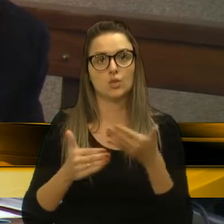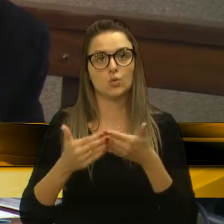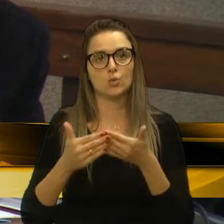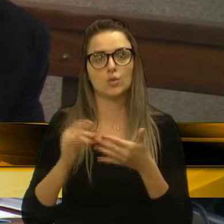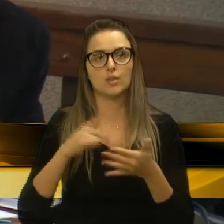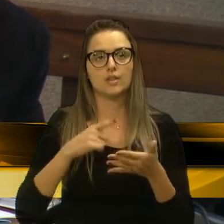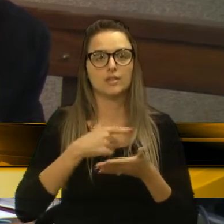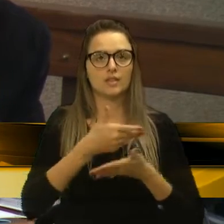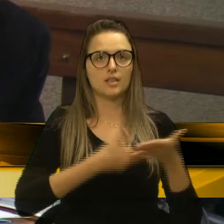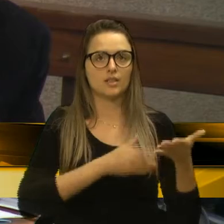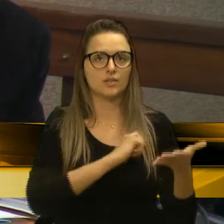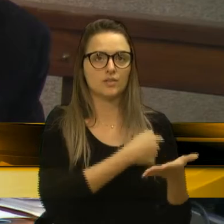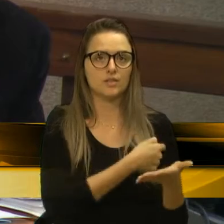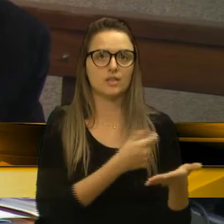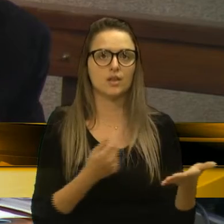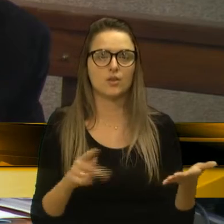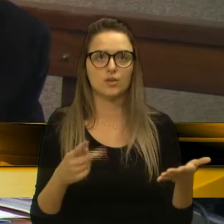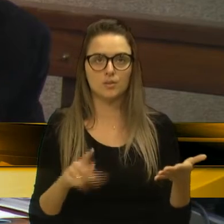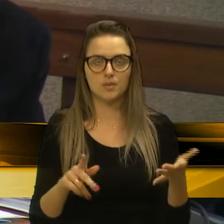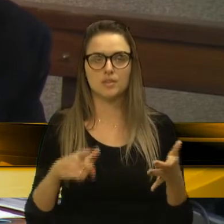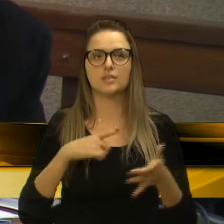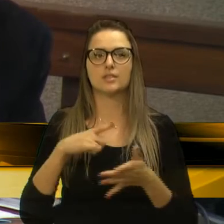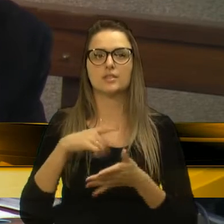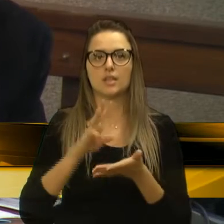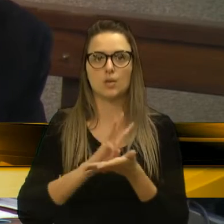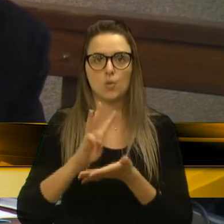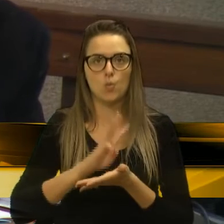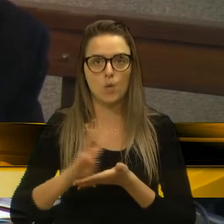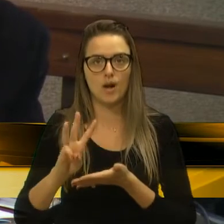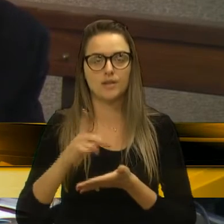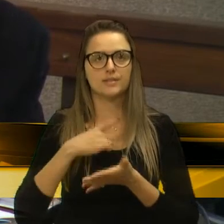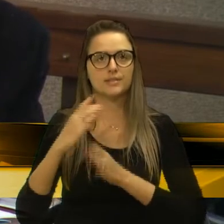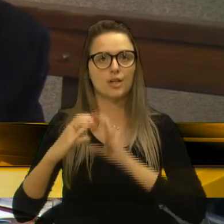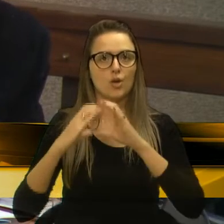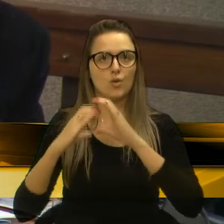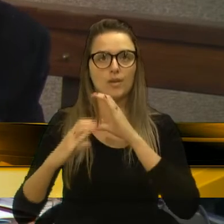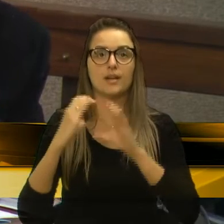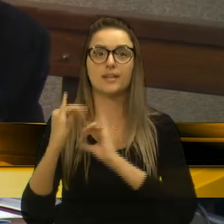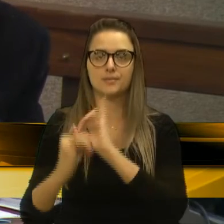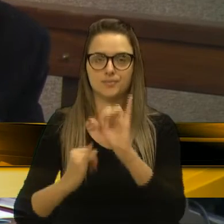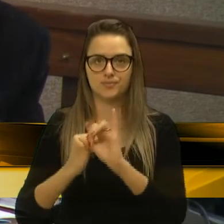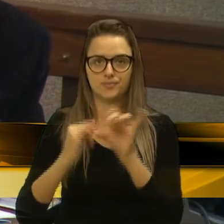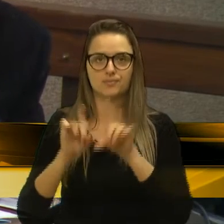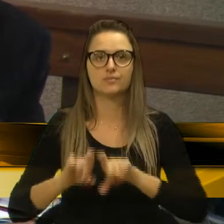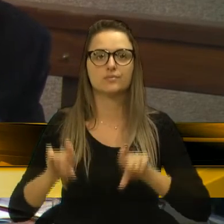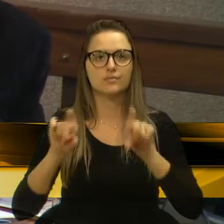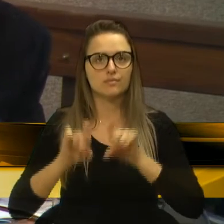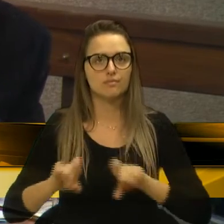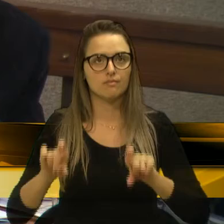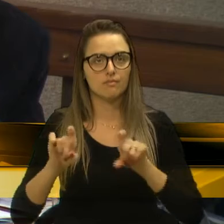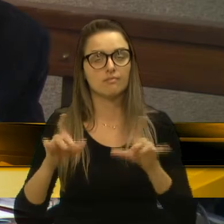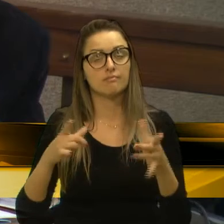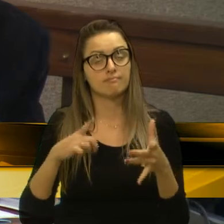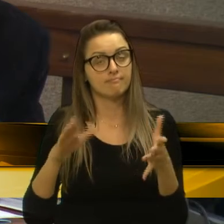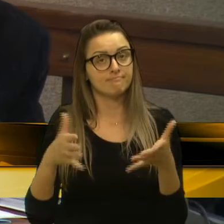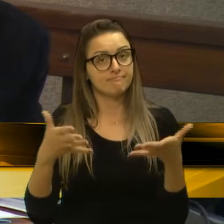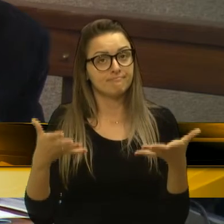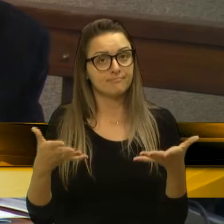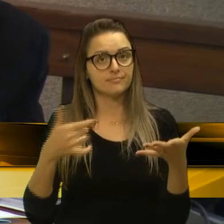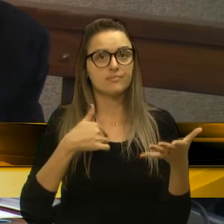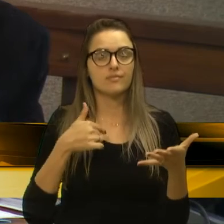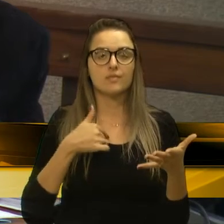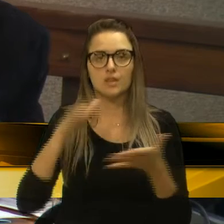nota eletrônica tem a comunicação pode usá porto tem a comunicação pelo pelo computador então eu acredito